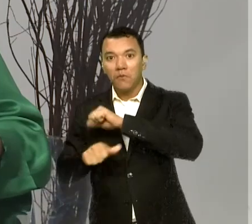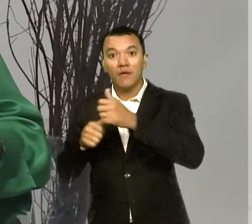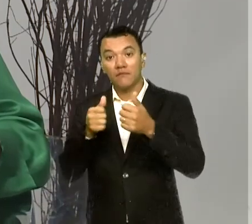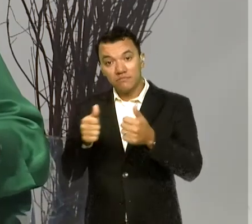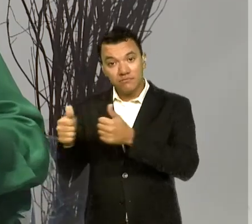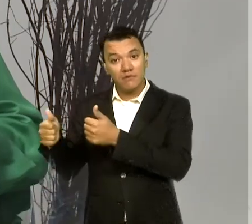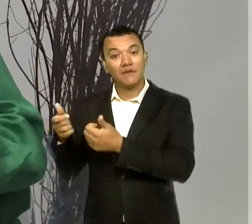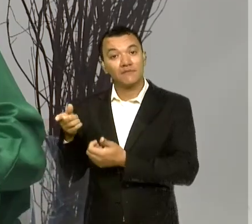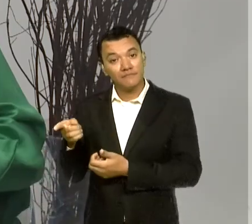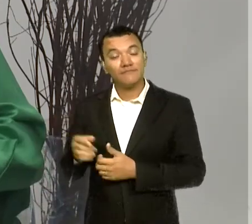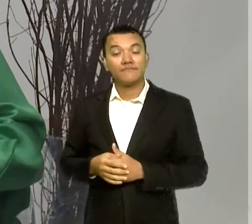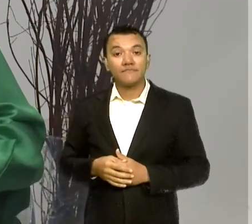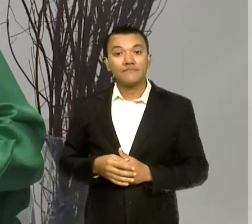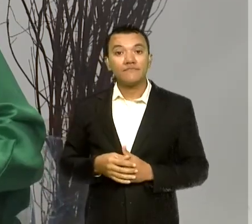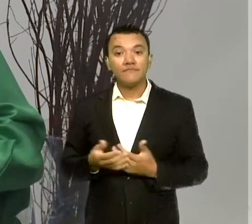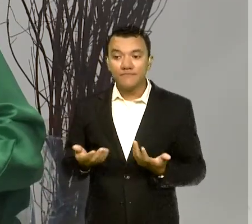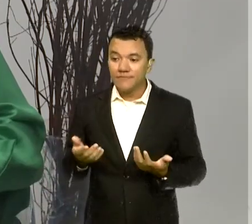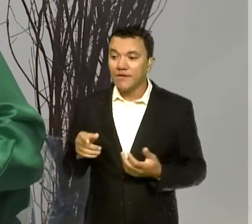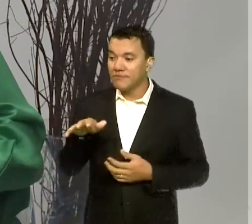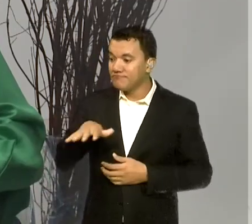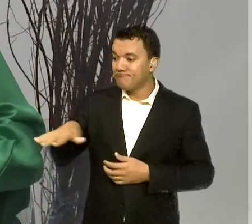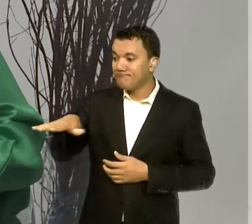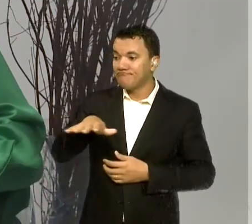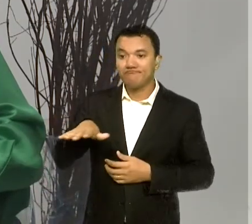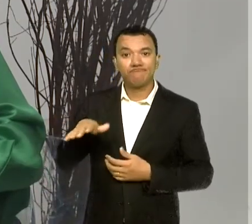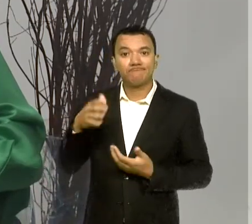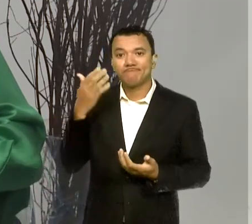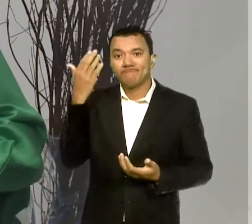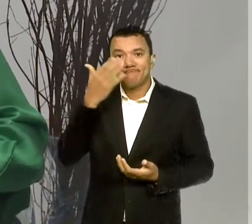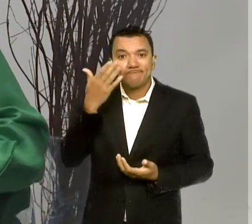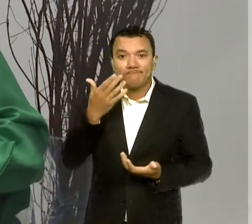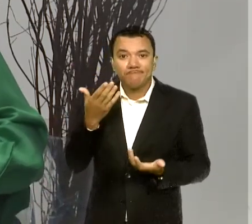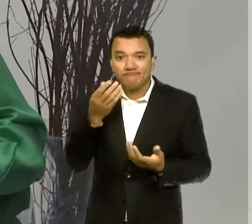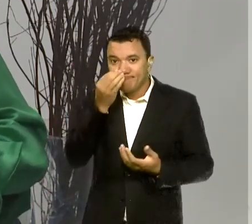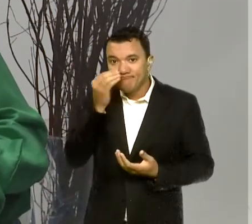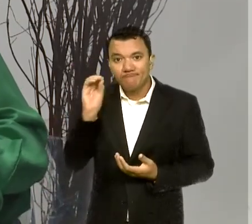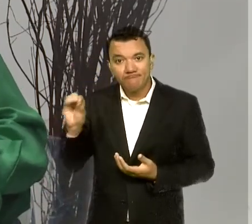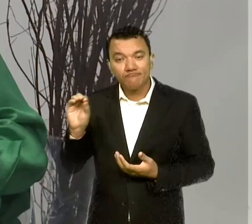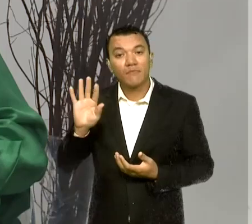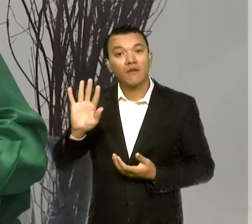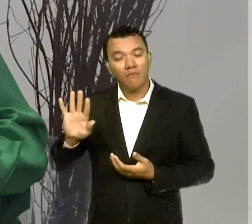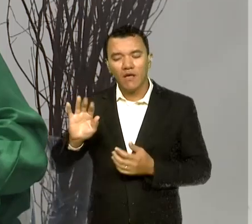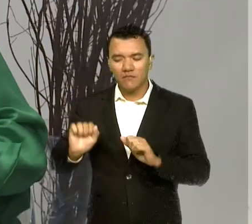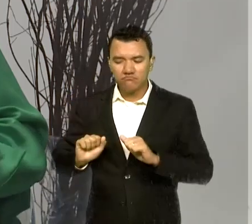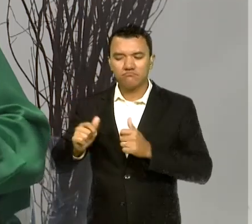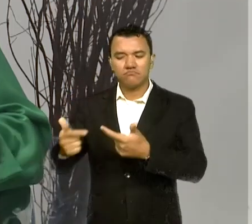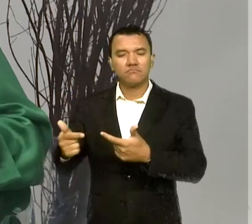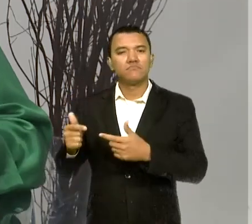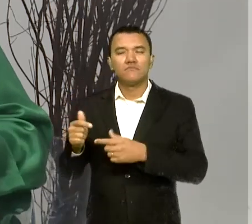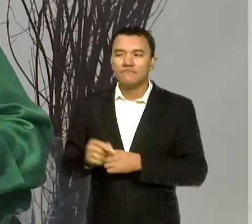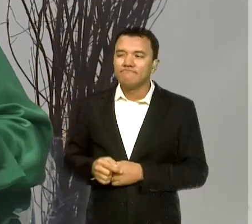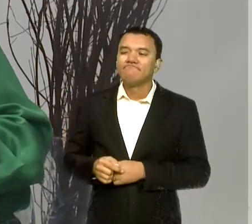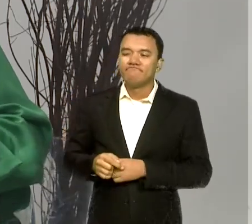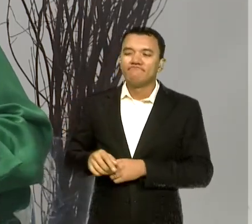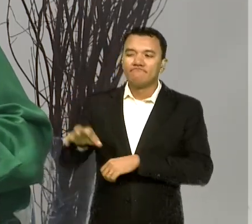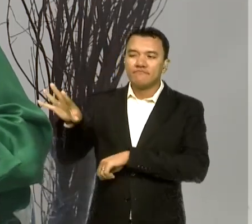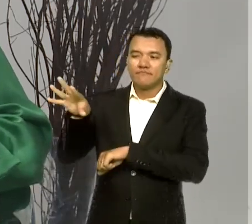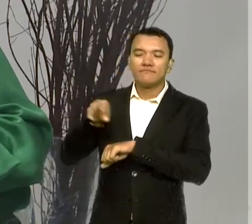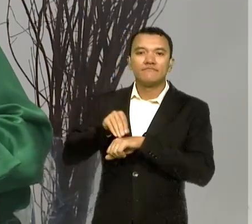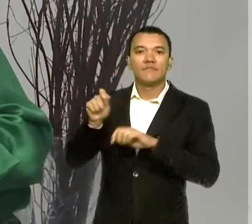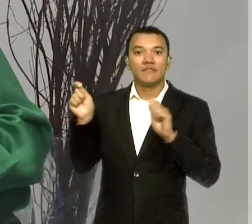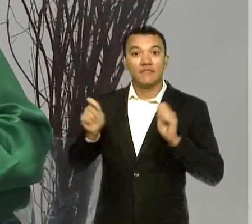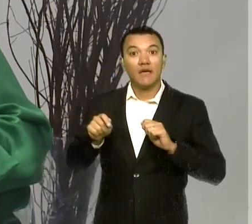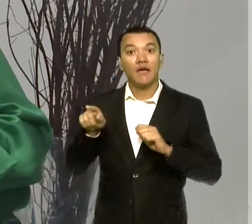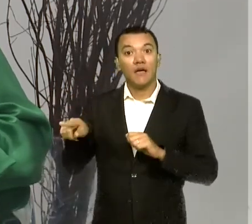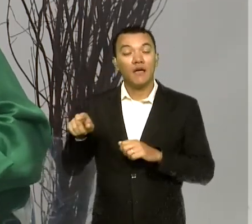talvez por muito tempo ficaram invisíveis aos nossos olhos. Ações inspiradoras que se revelam no